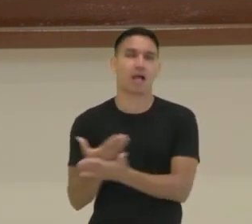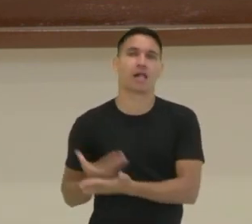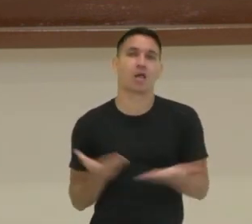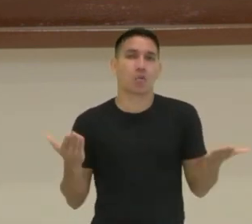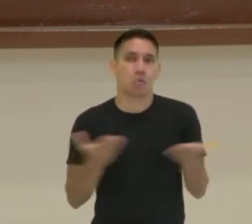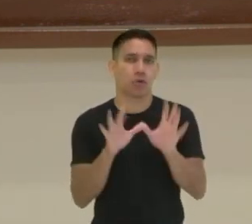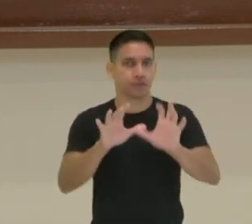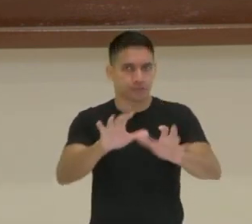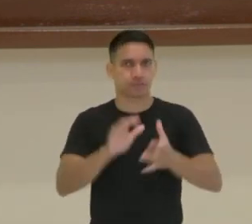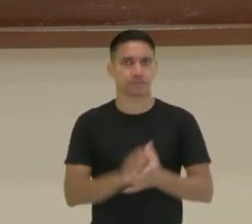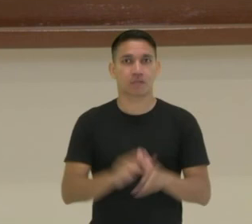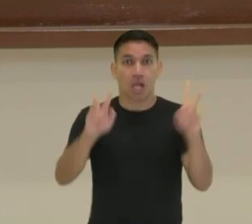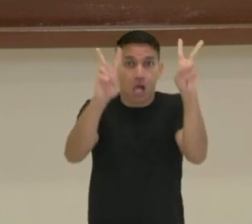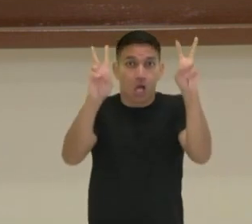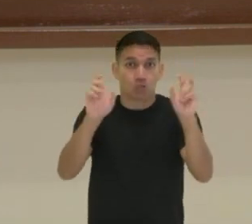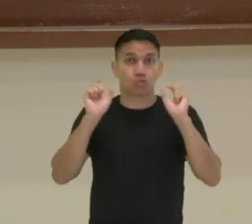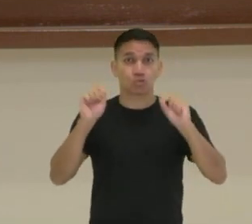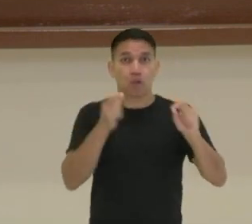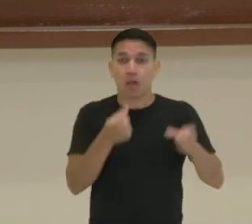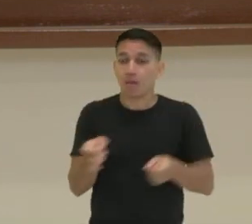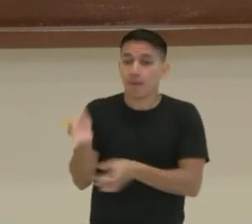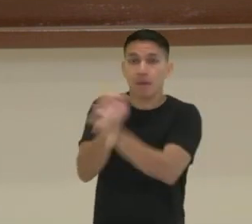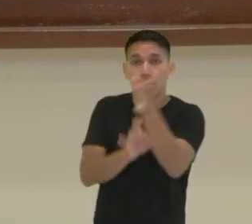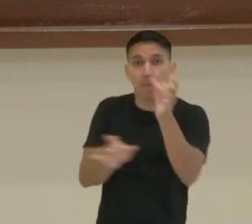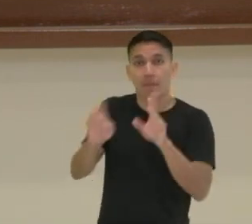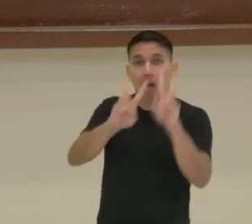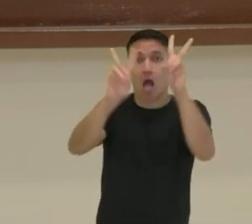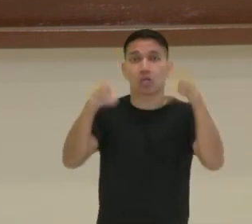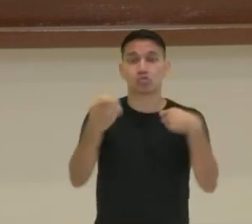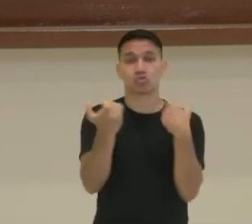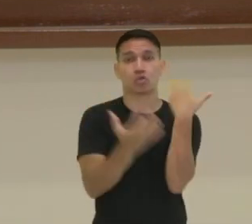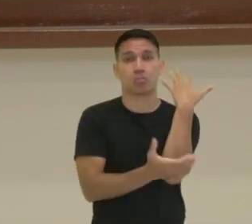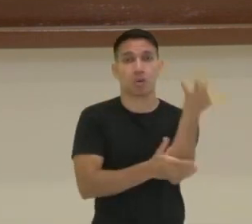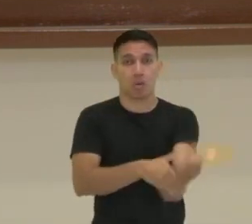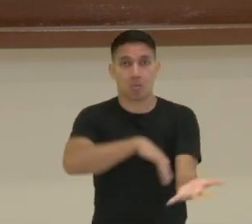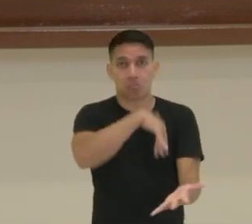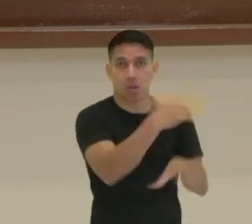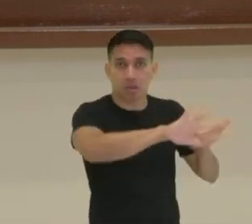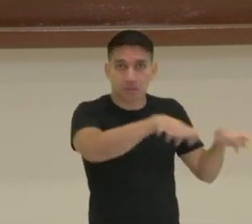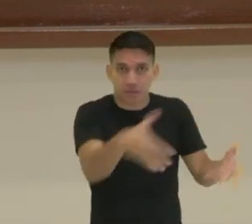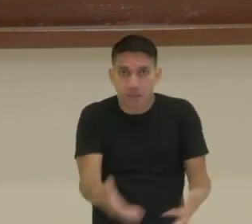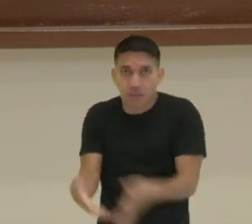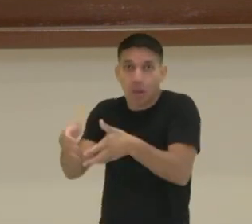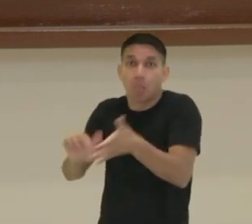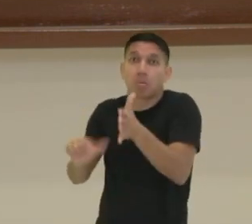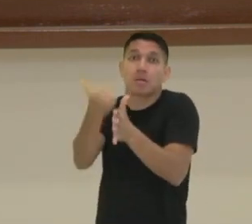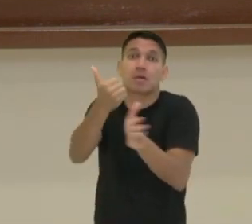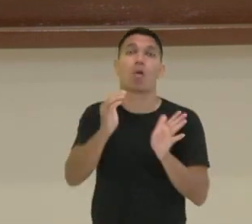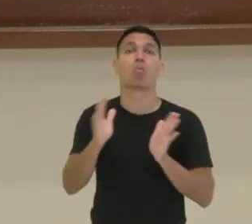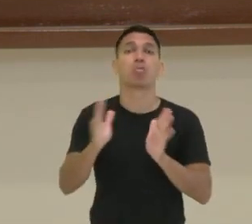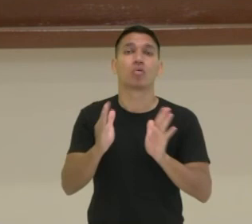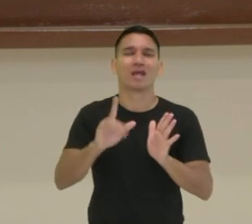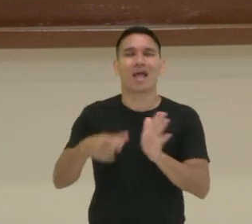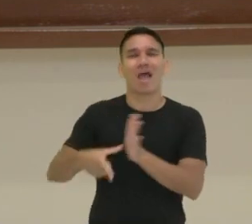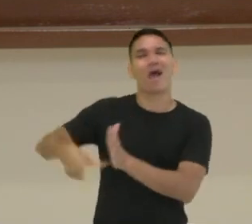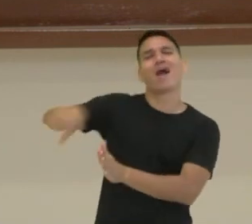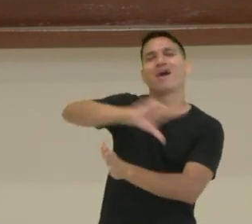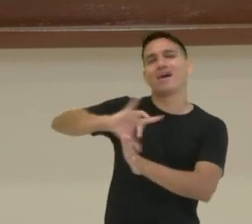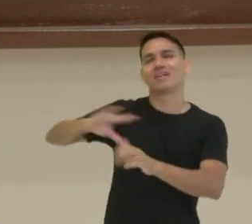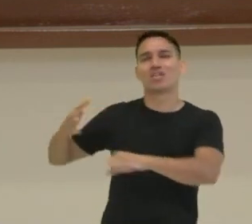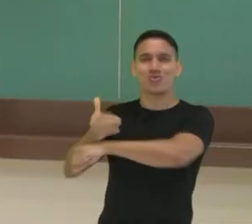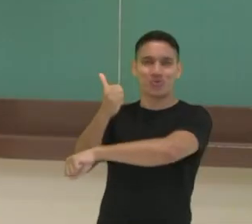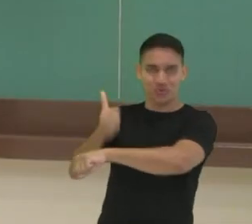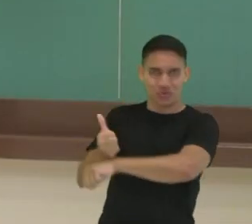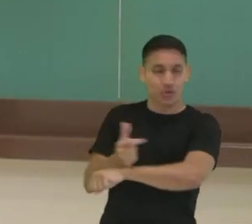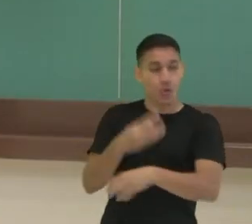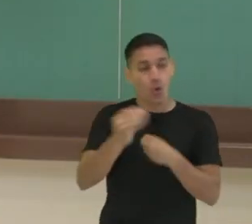isso, a respeito da comercialização do pau-brasil, tá? Desse primeiro processo, período pré-colonial,